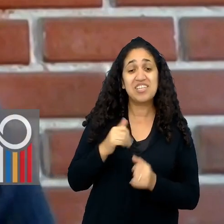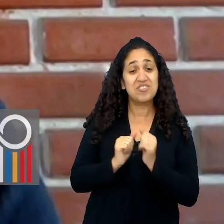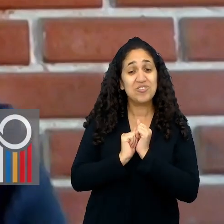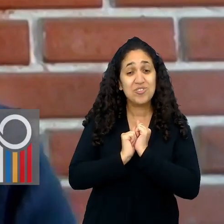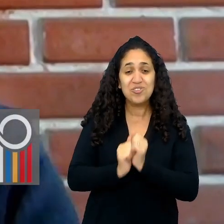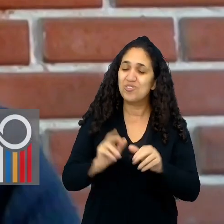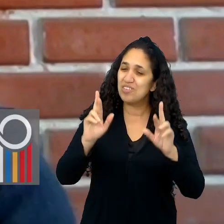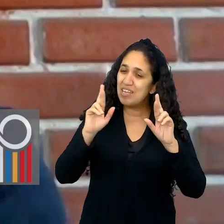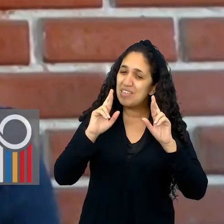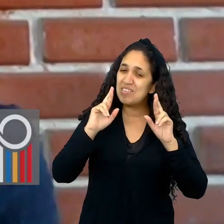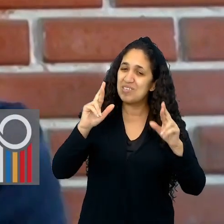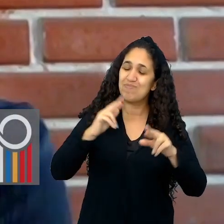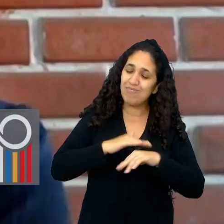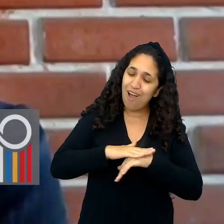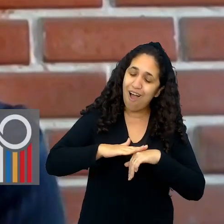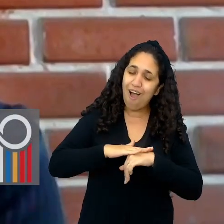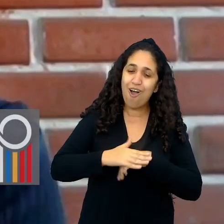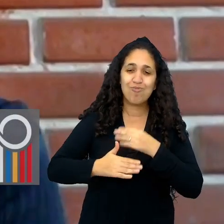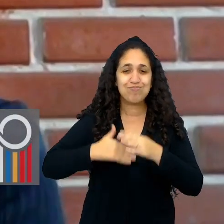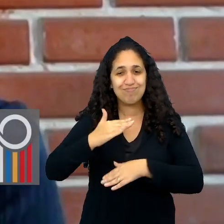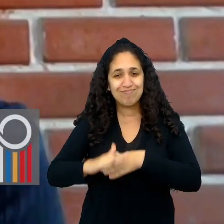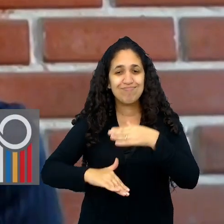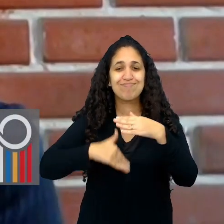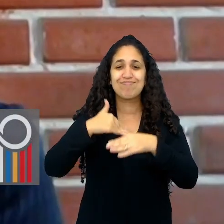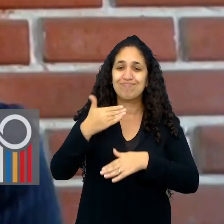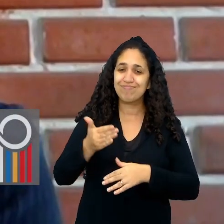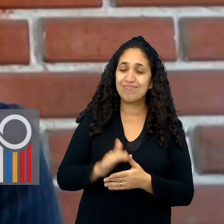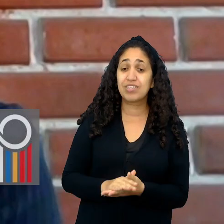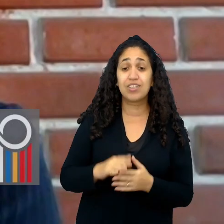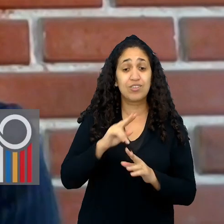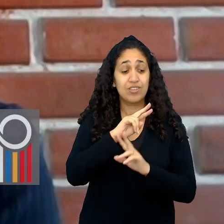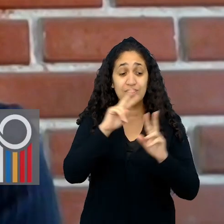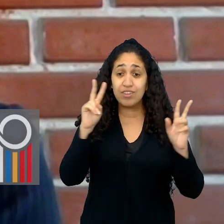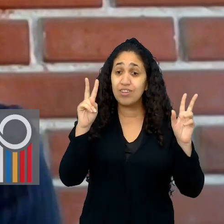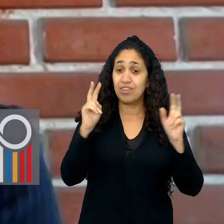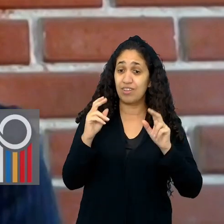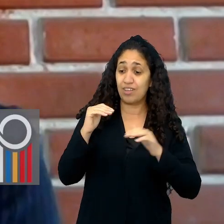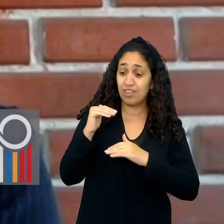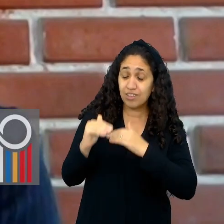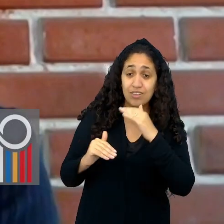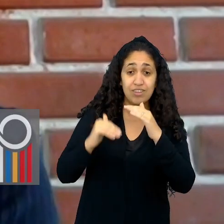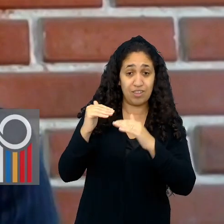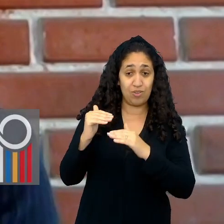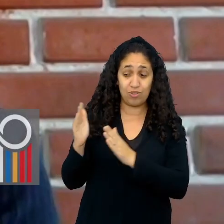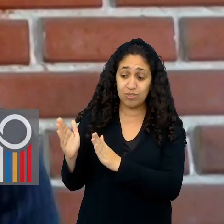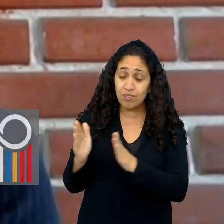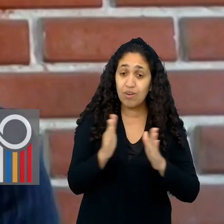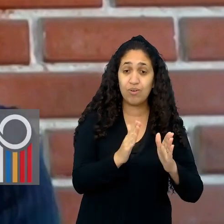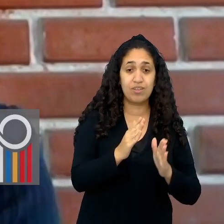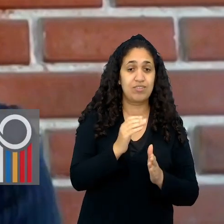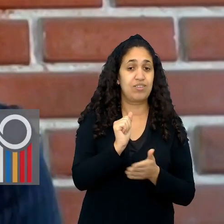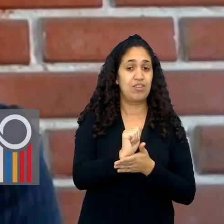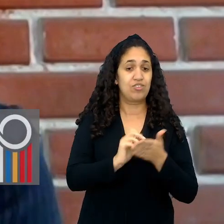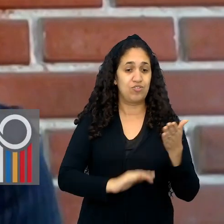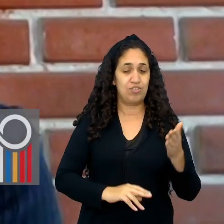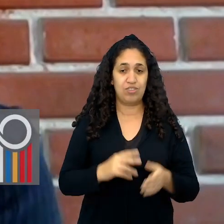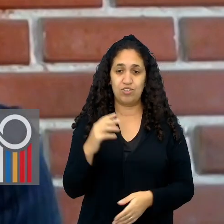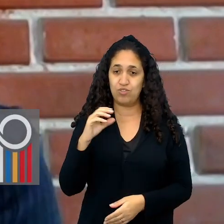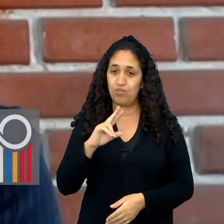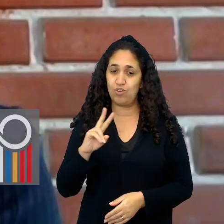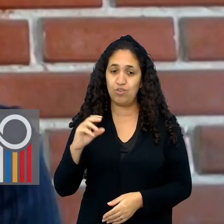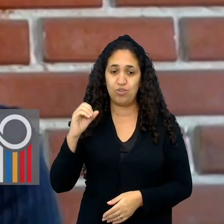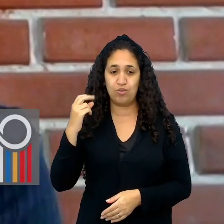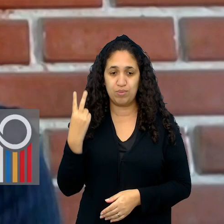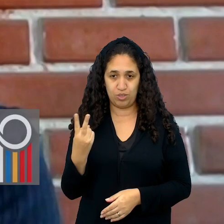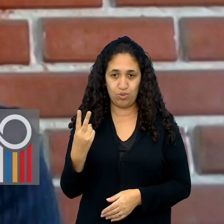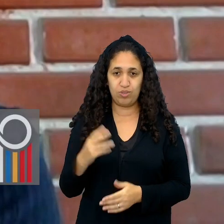a nossa conversa seja bastante produtiva, então trataremos da sequência de atividades 1 do volume 2. Compartilharei com